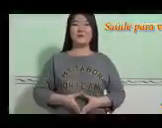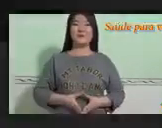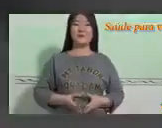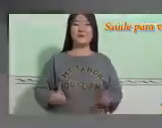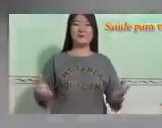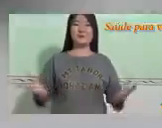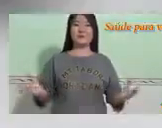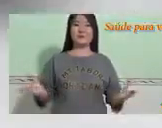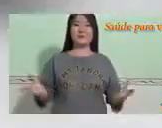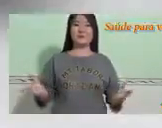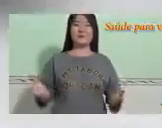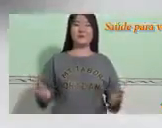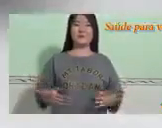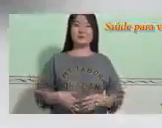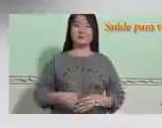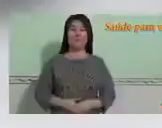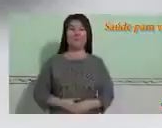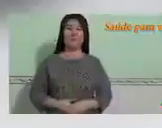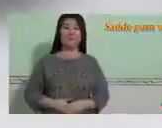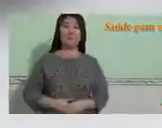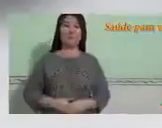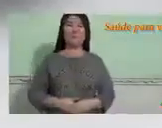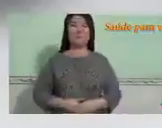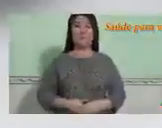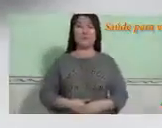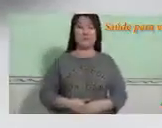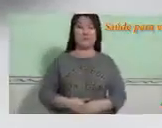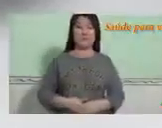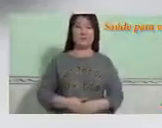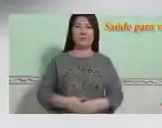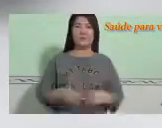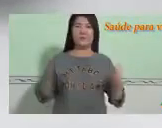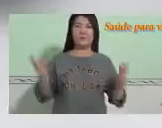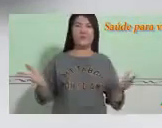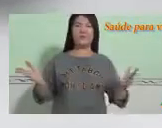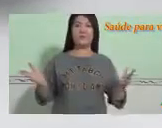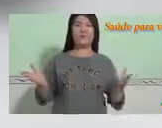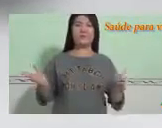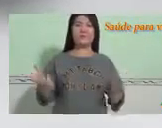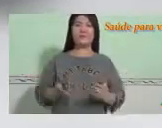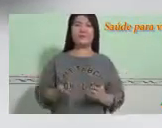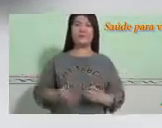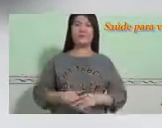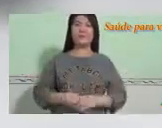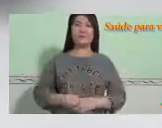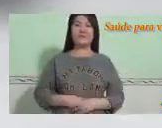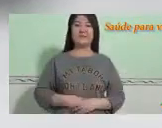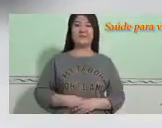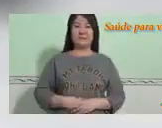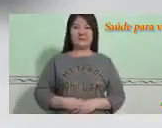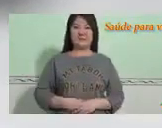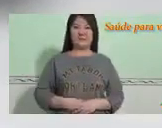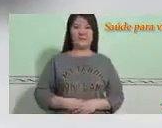em seguida vírgula para expandir o útero e permitir a realização do procedimento cirúrgico vírgula acento agudo céu